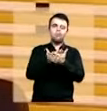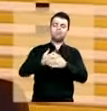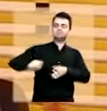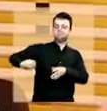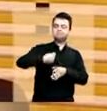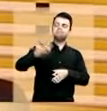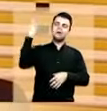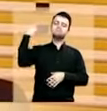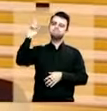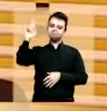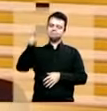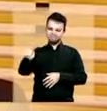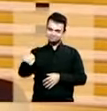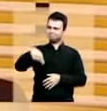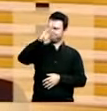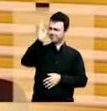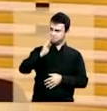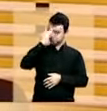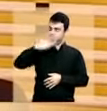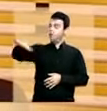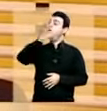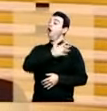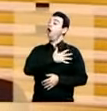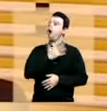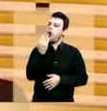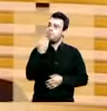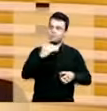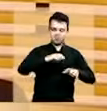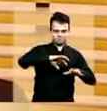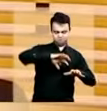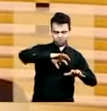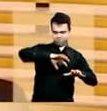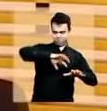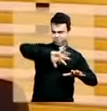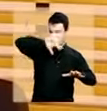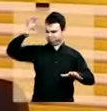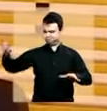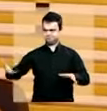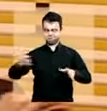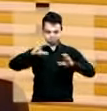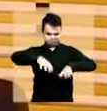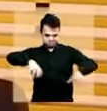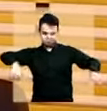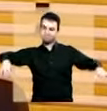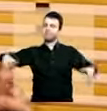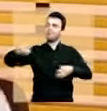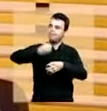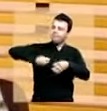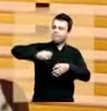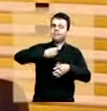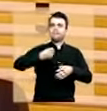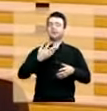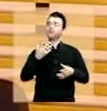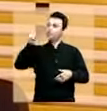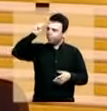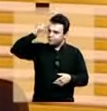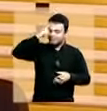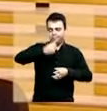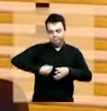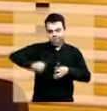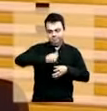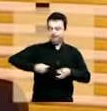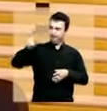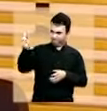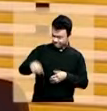A gente aqui, o brasileiro, é conhecido por gostar da mesa farta, da abundância, de uma comida sempre fresquinha, faz uma comida nova aí todo